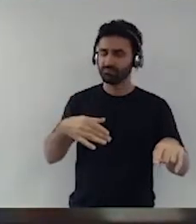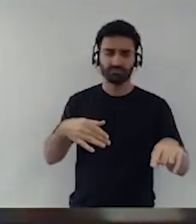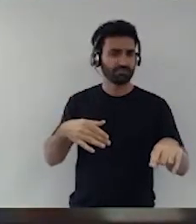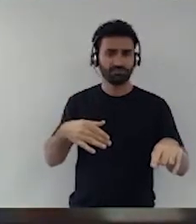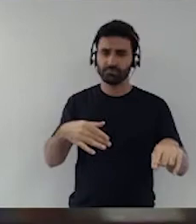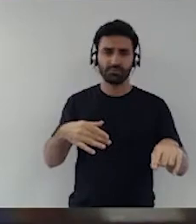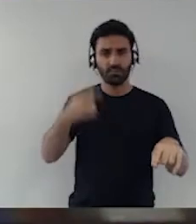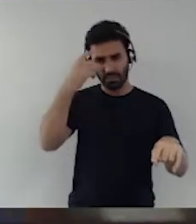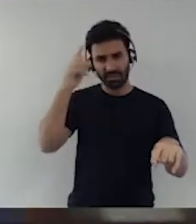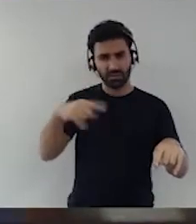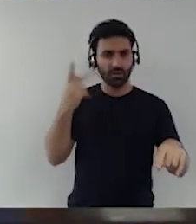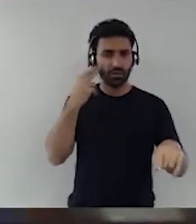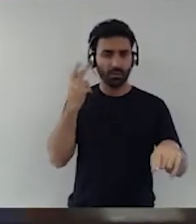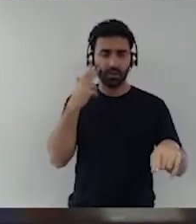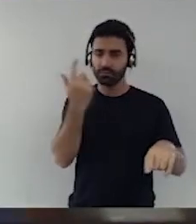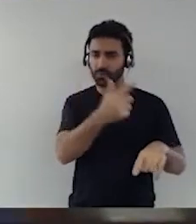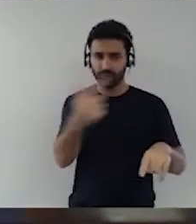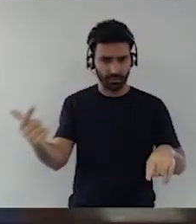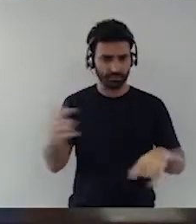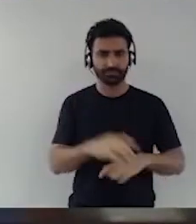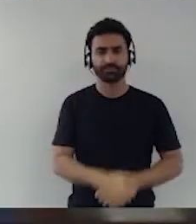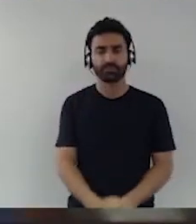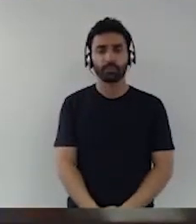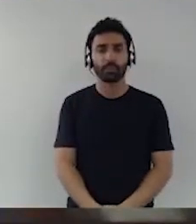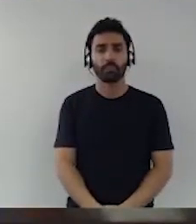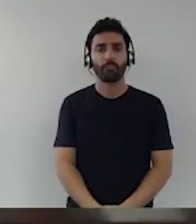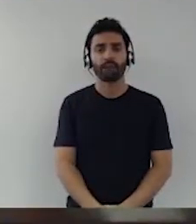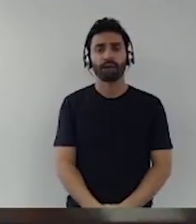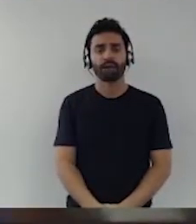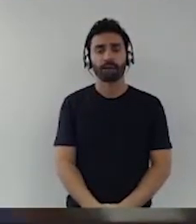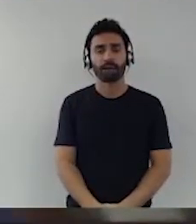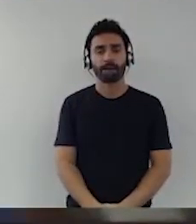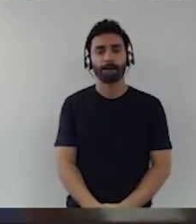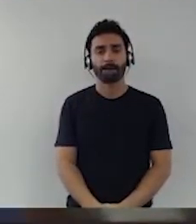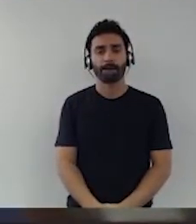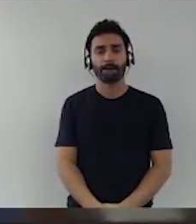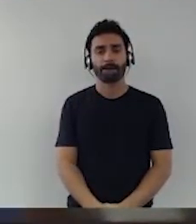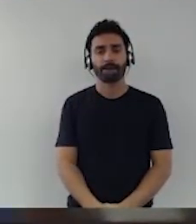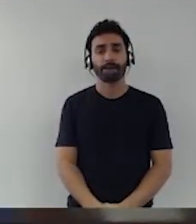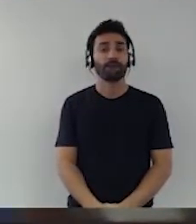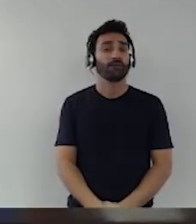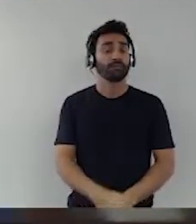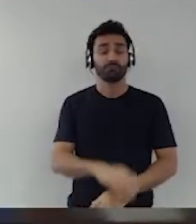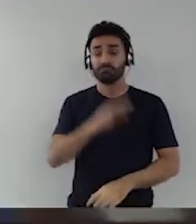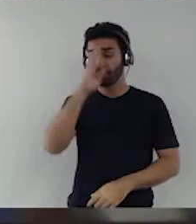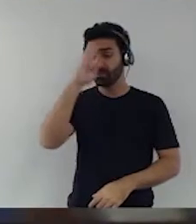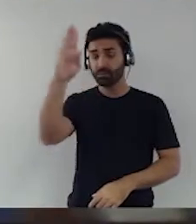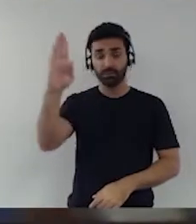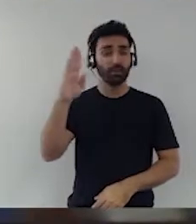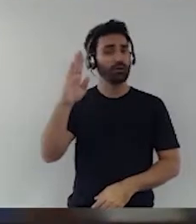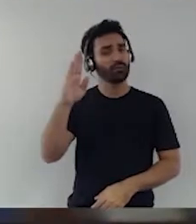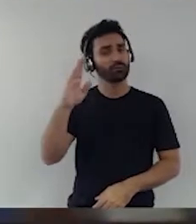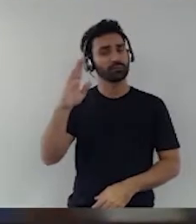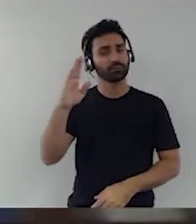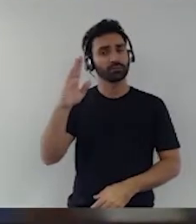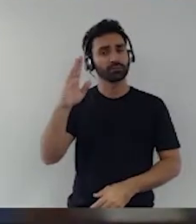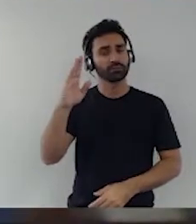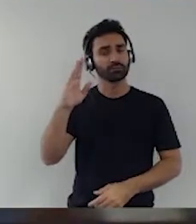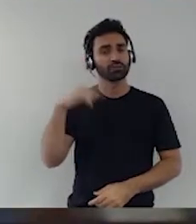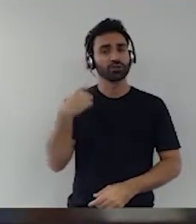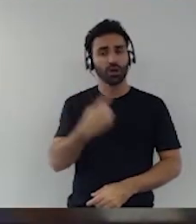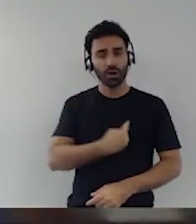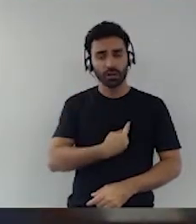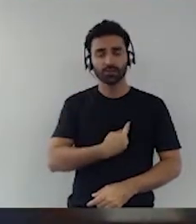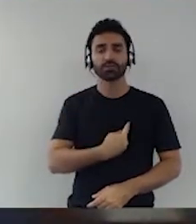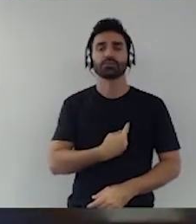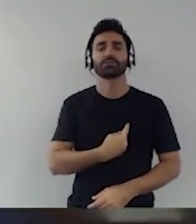de normal? Penso eu que é necessário e imperativo a gente pensar, especialmente